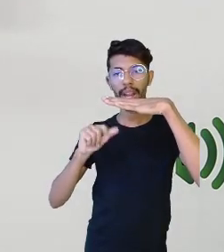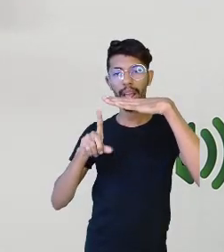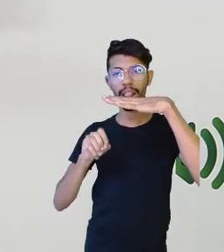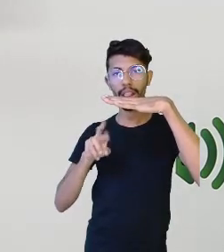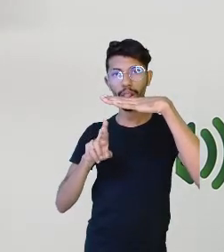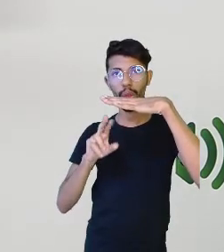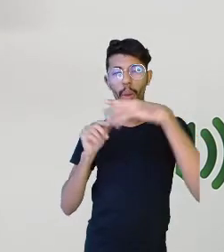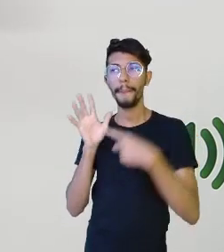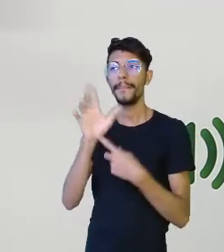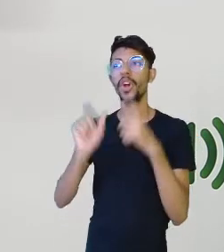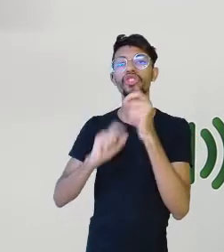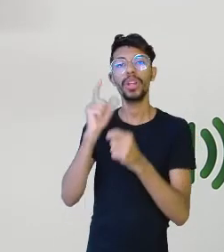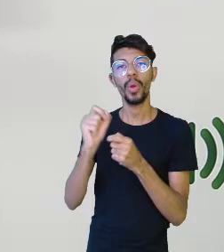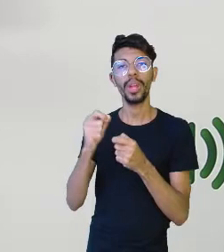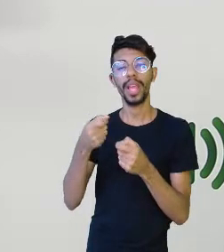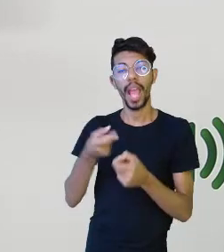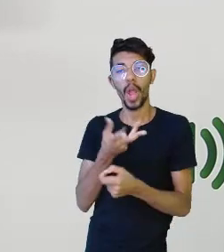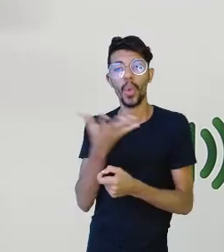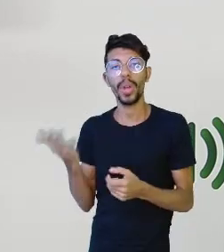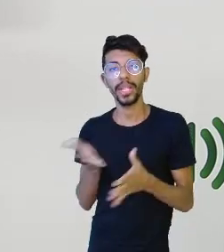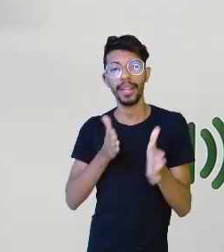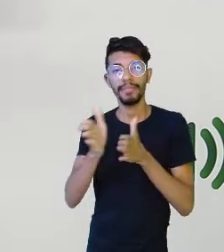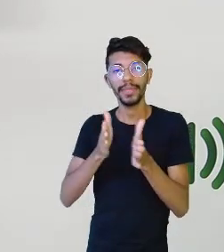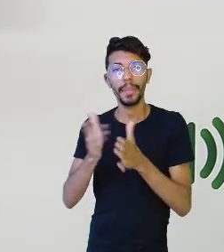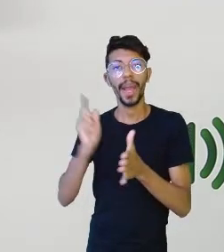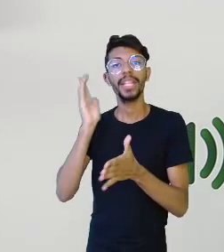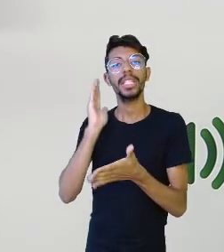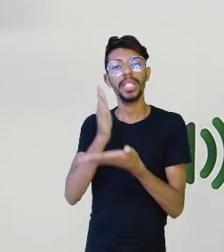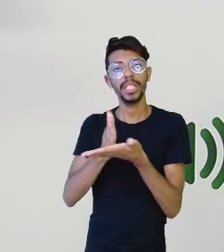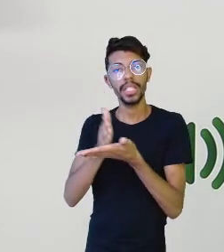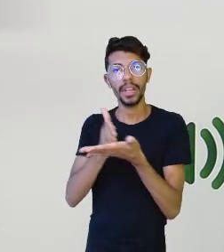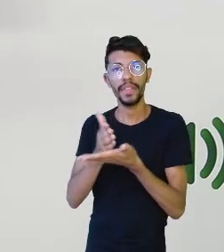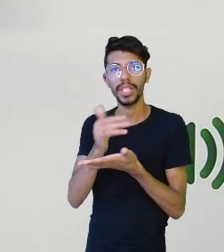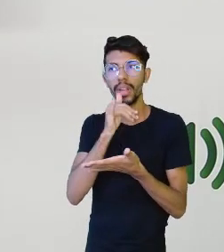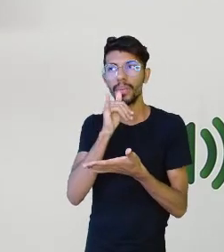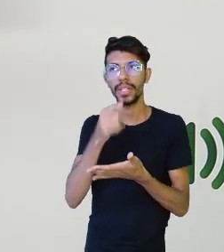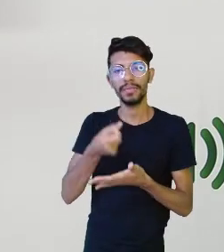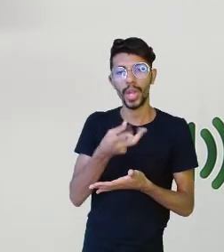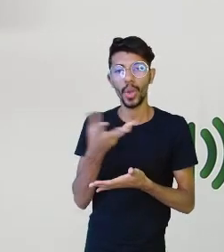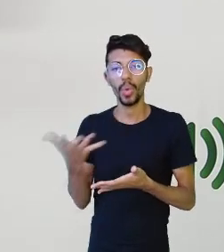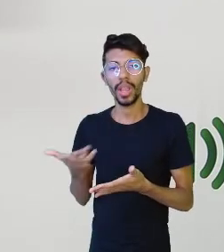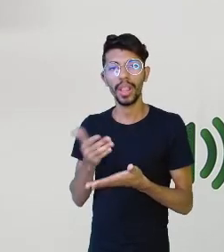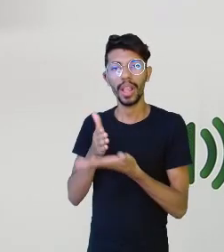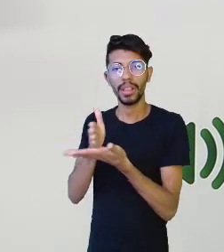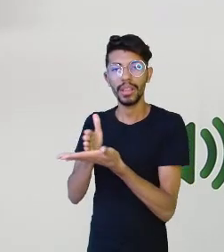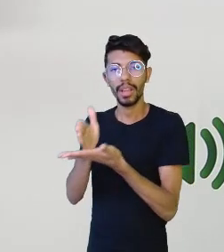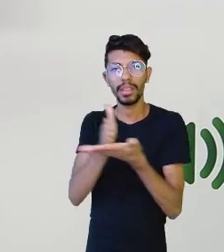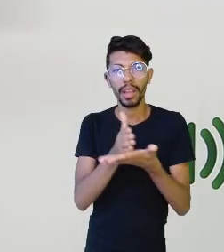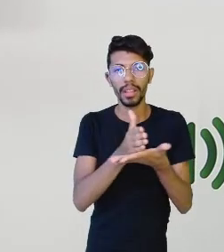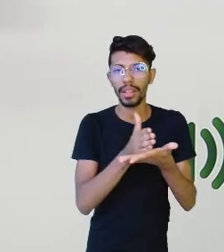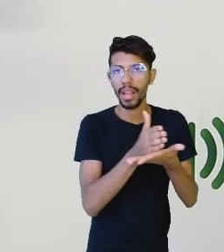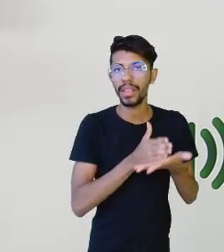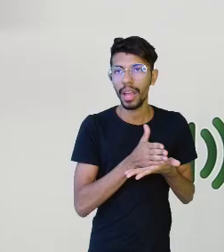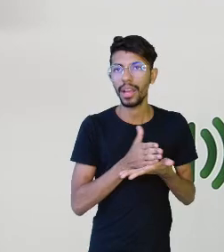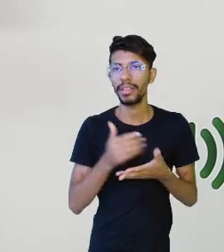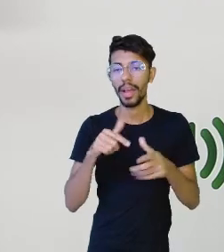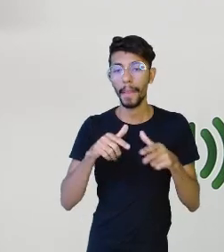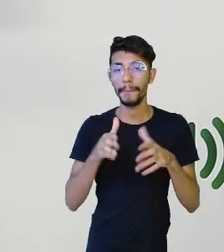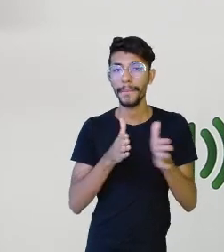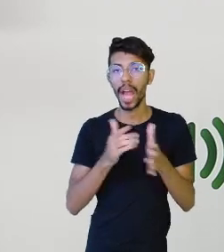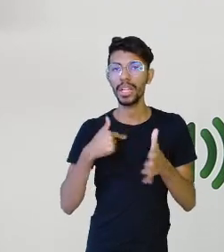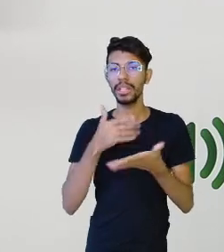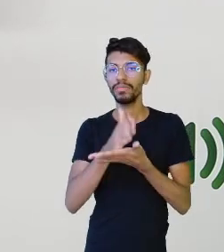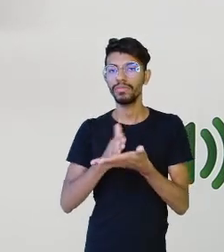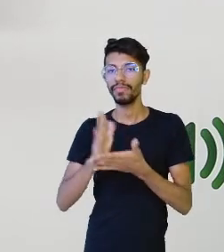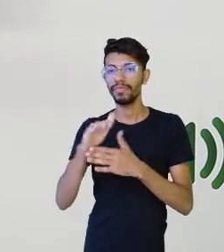o inteiro. É a quantidade total de pedaços. São as partes que eu dividi o